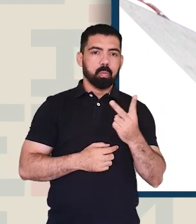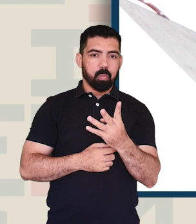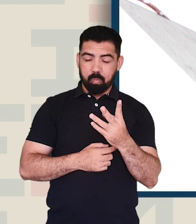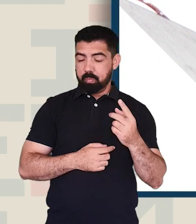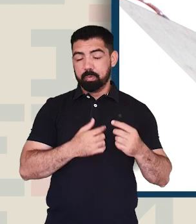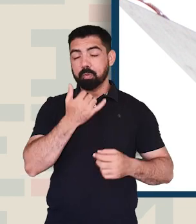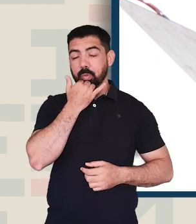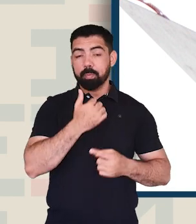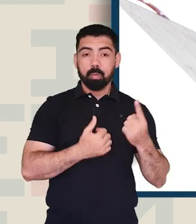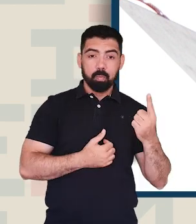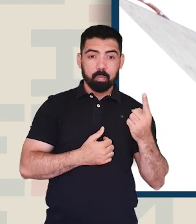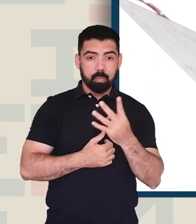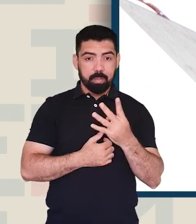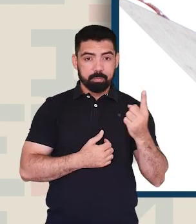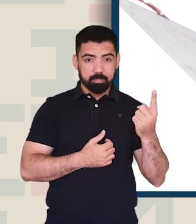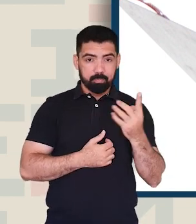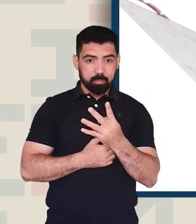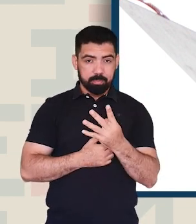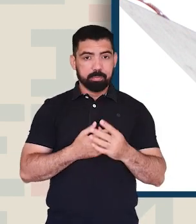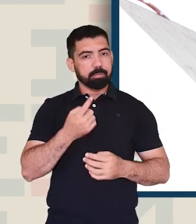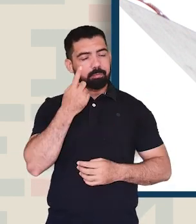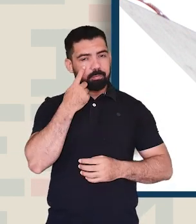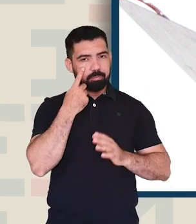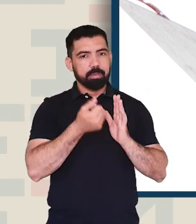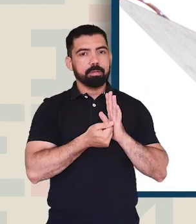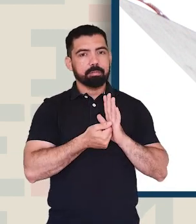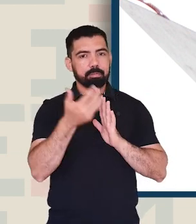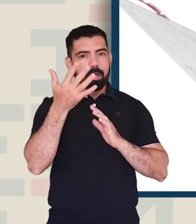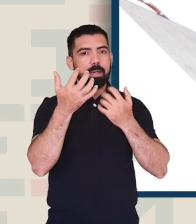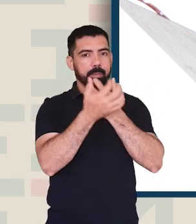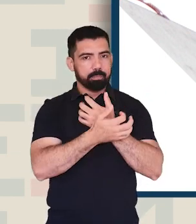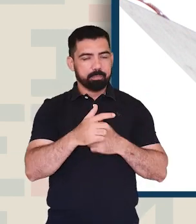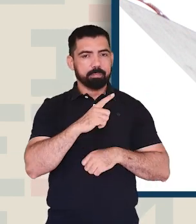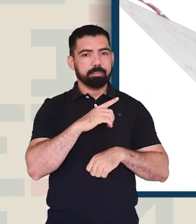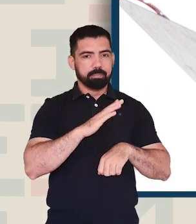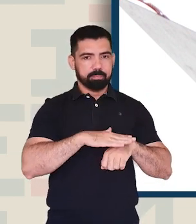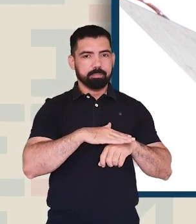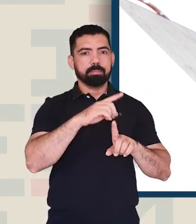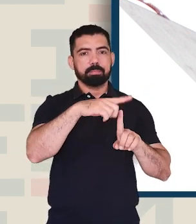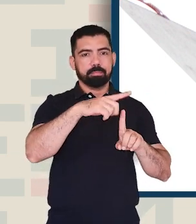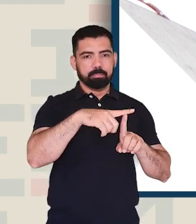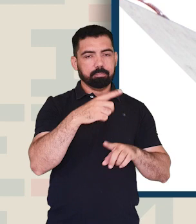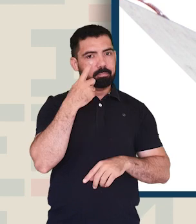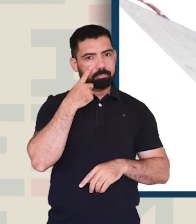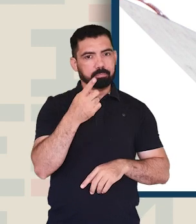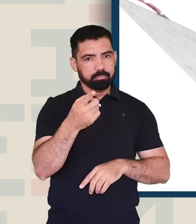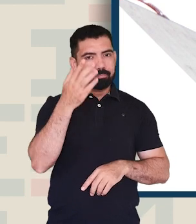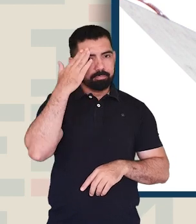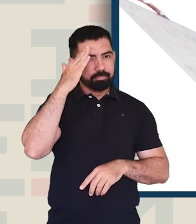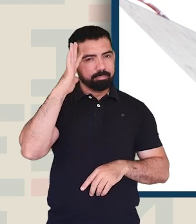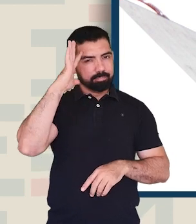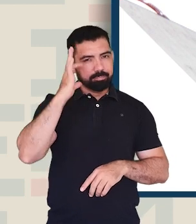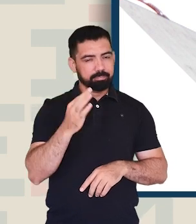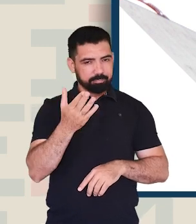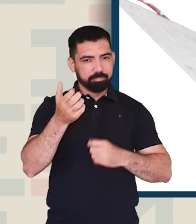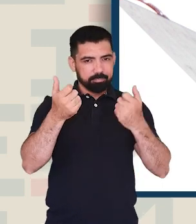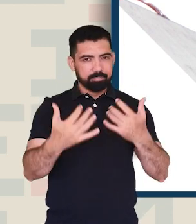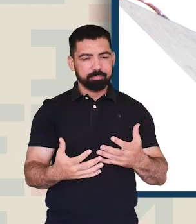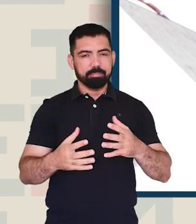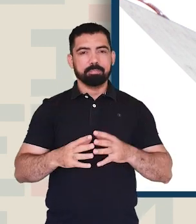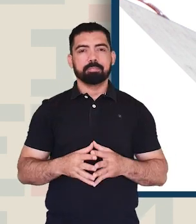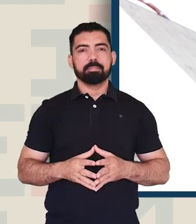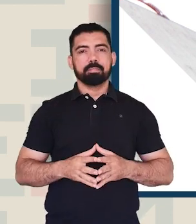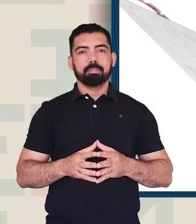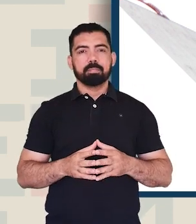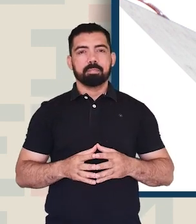1-4. Vocês vão ver várias músicas com esse tipo de progressão. Vou tocar aqui para vocês vão ter uma ideia de... Já devem ter ouvido